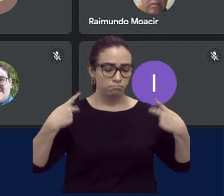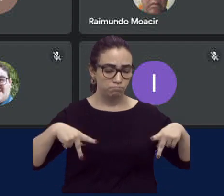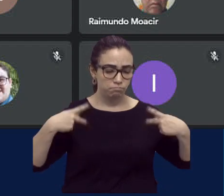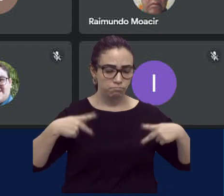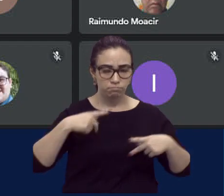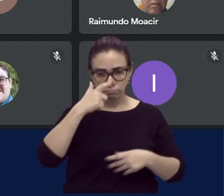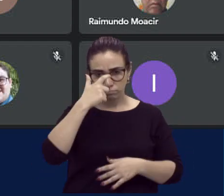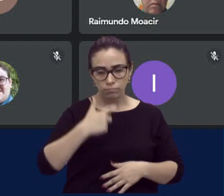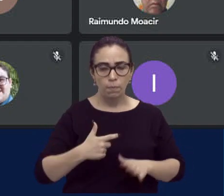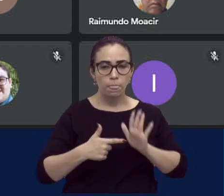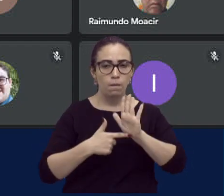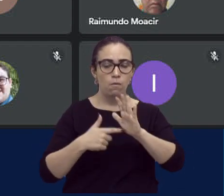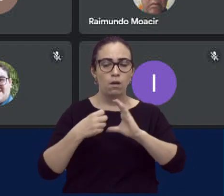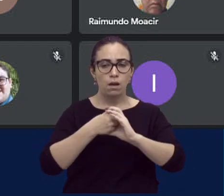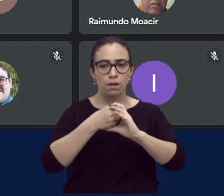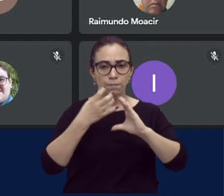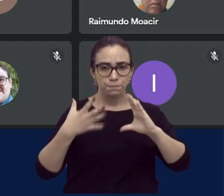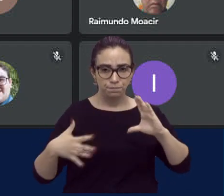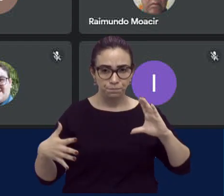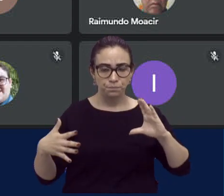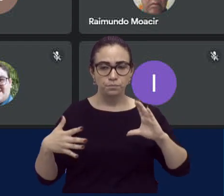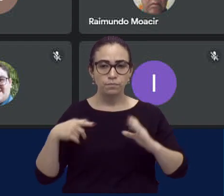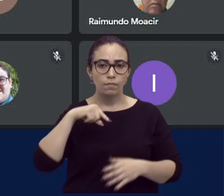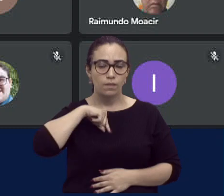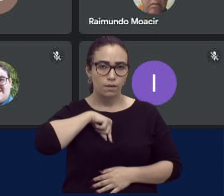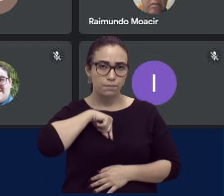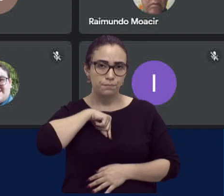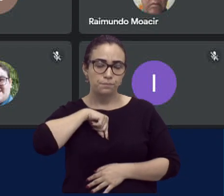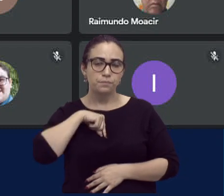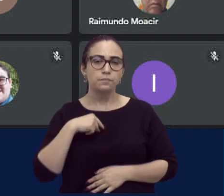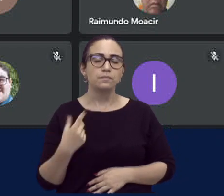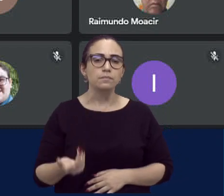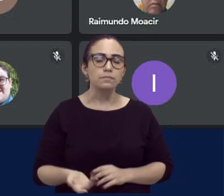vertentes. A autenticidade interna, né?